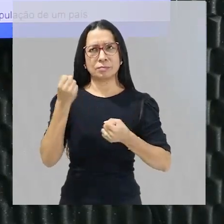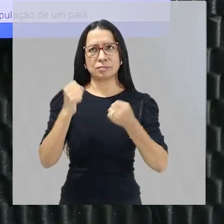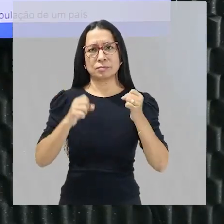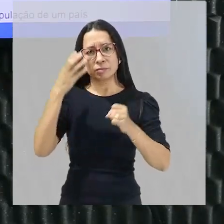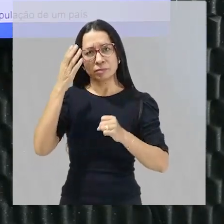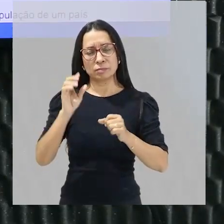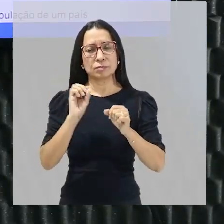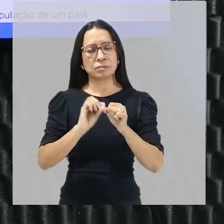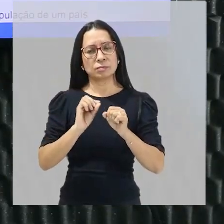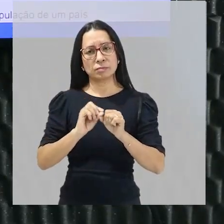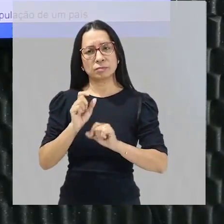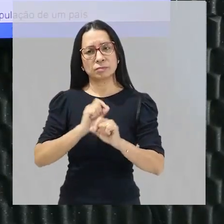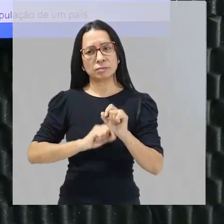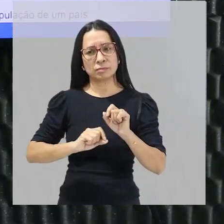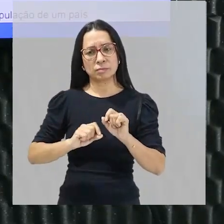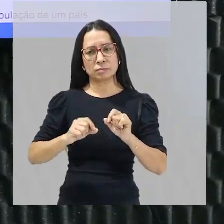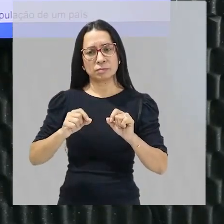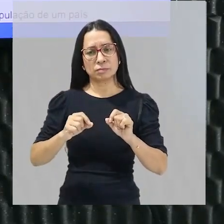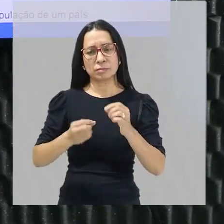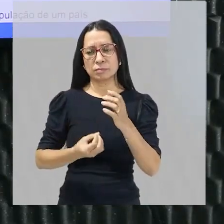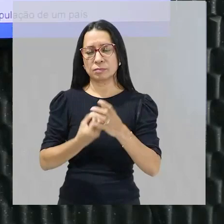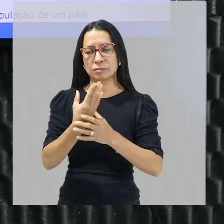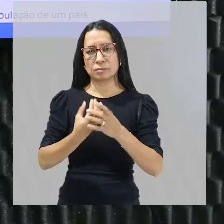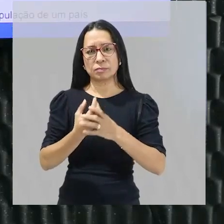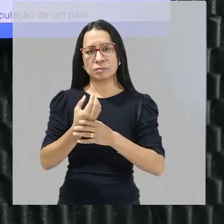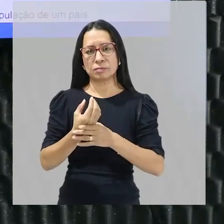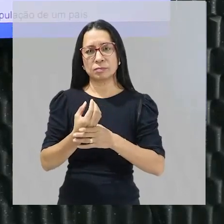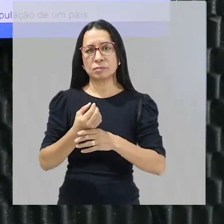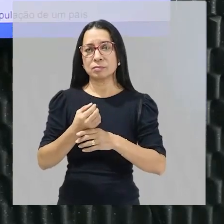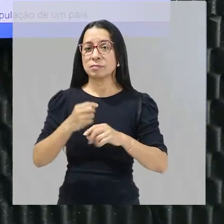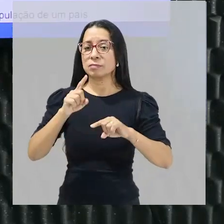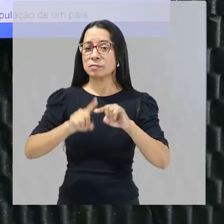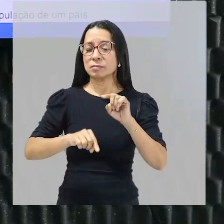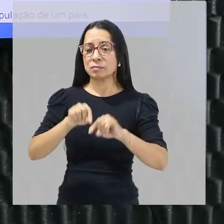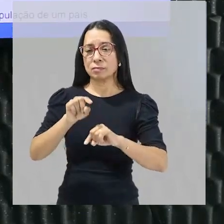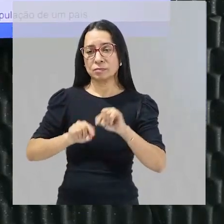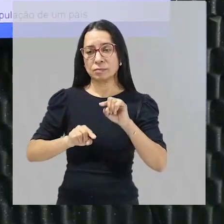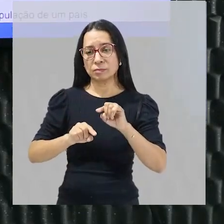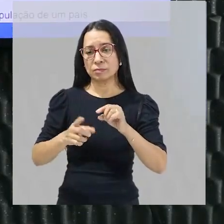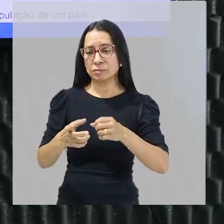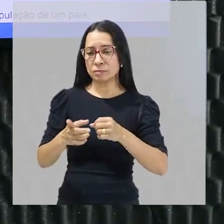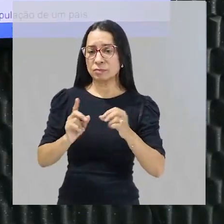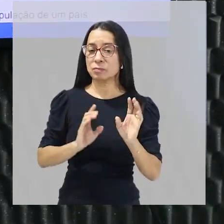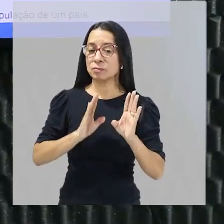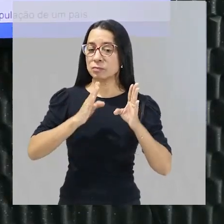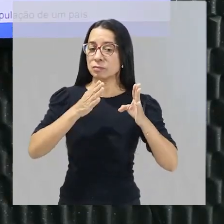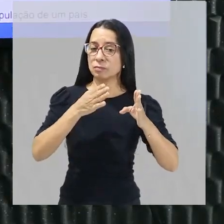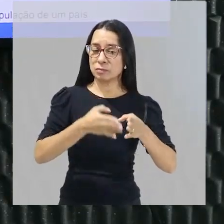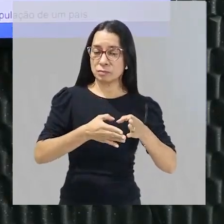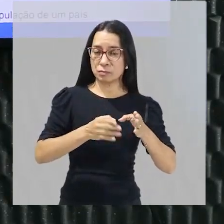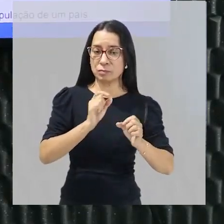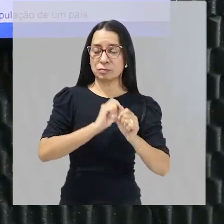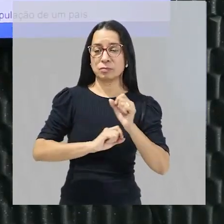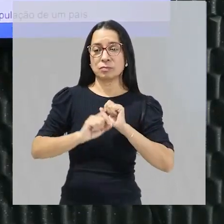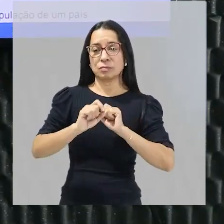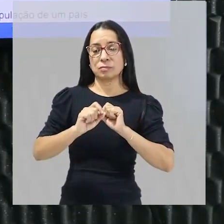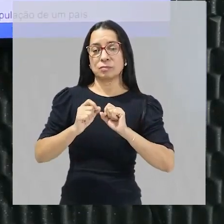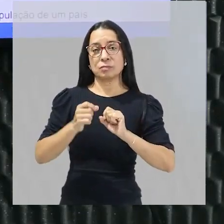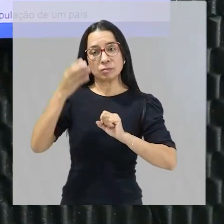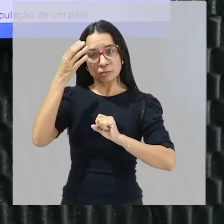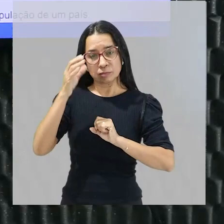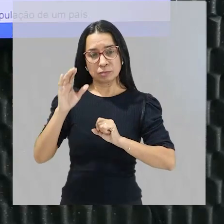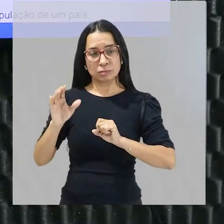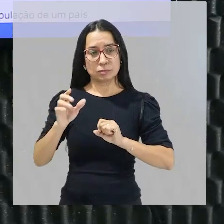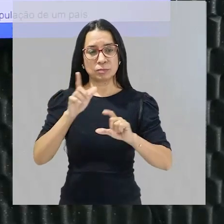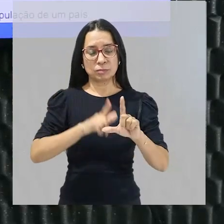Produzir artisticamente mercadorias voltadas para diferenças culturais? Não deve ser. B. Vender produtos sociais para